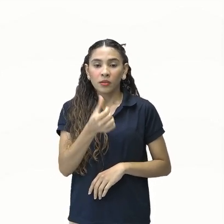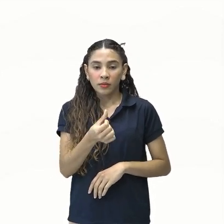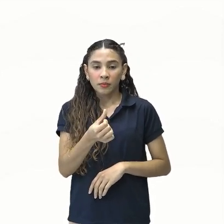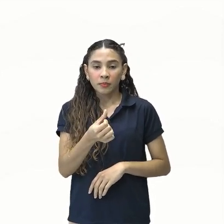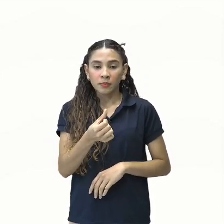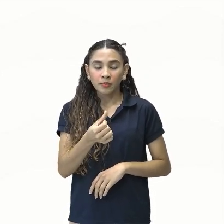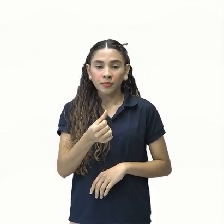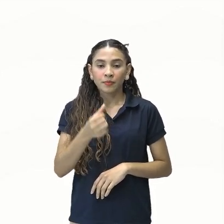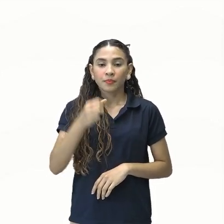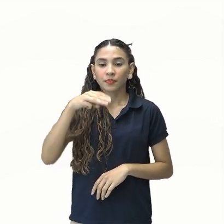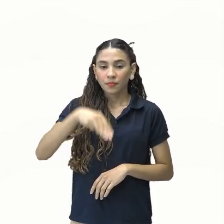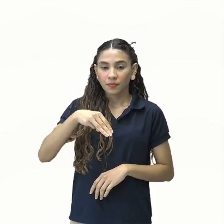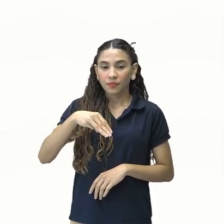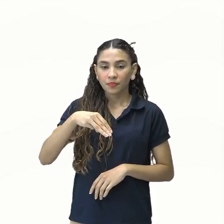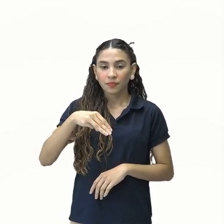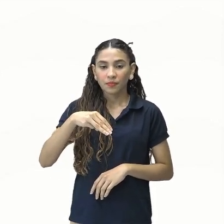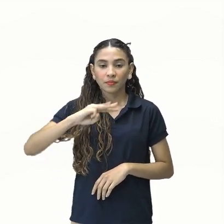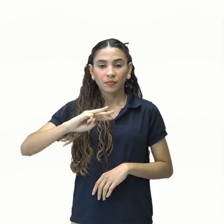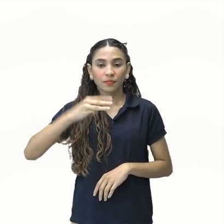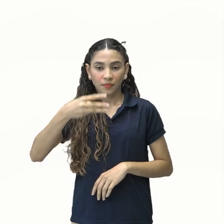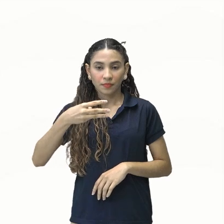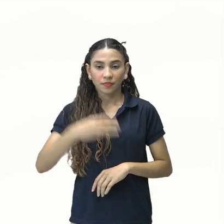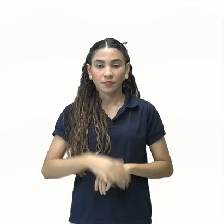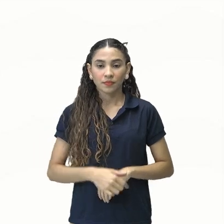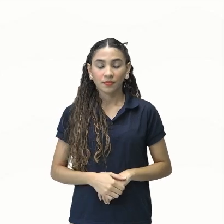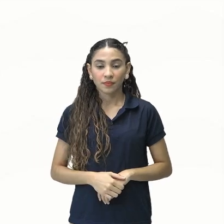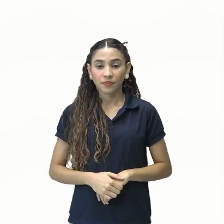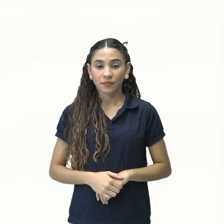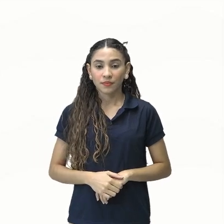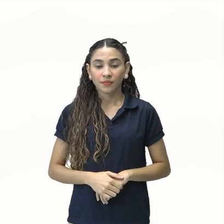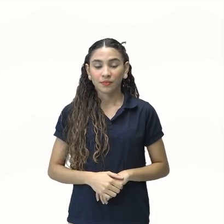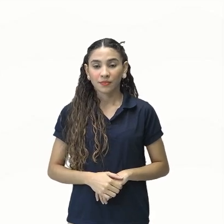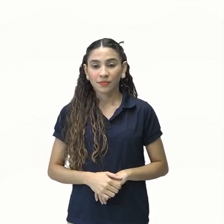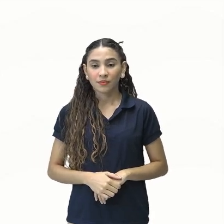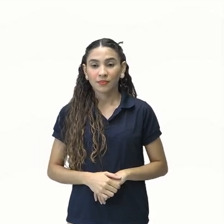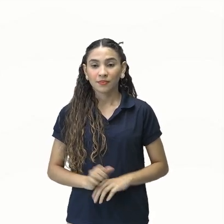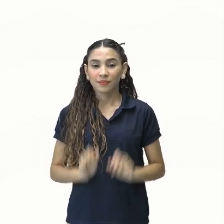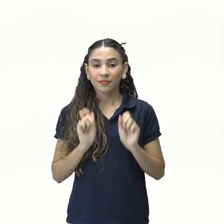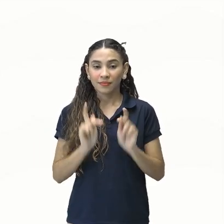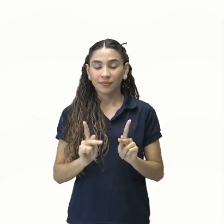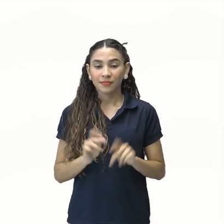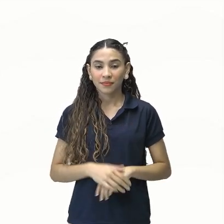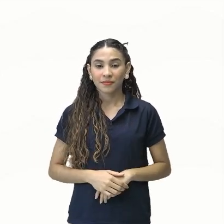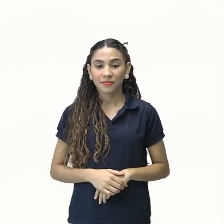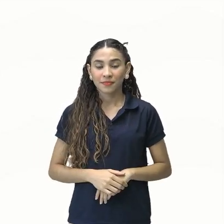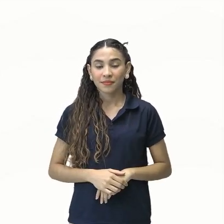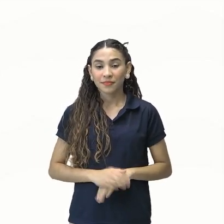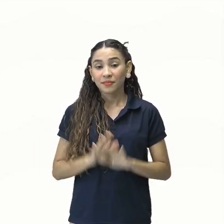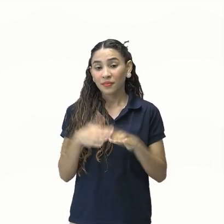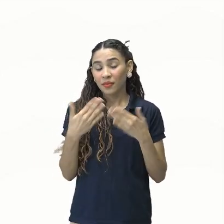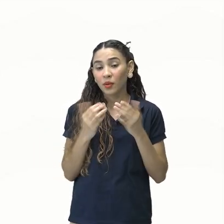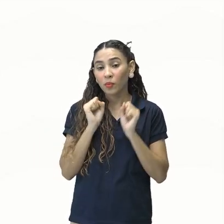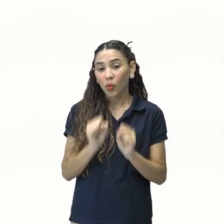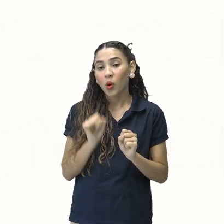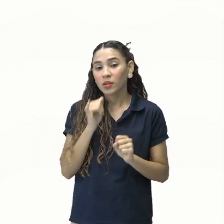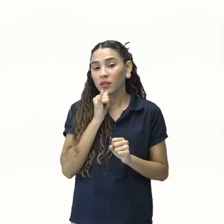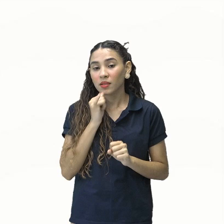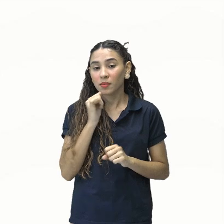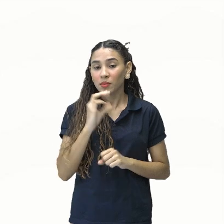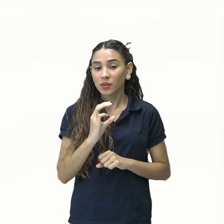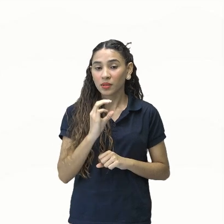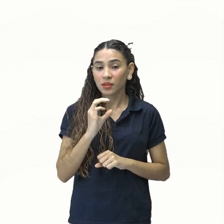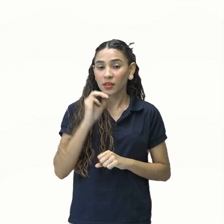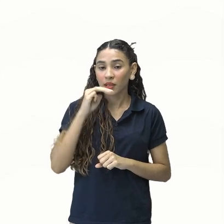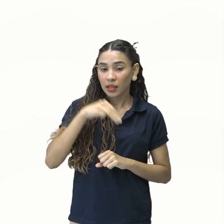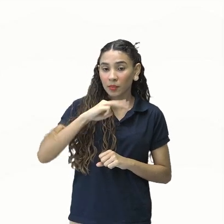4,86 metros cúbicos. Ok? Então, eu posso deixar em centímetros cúbicos